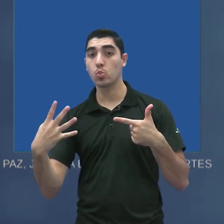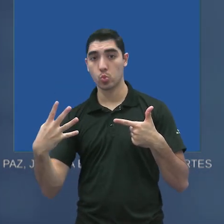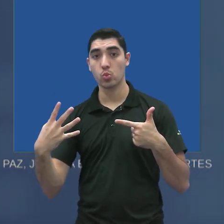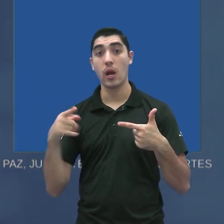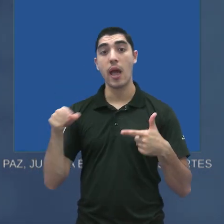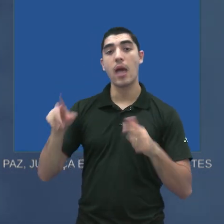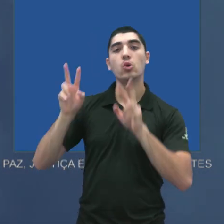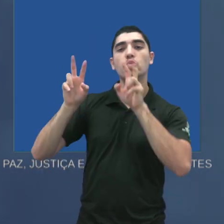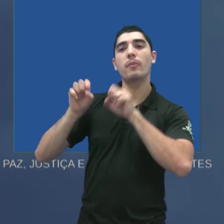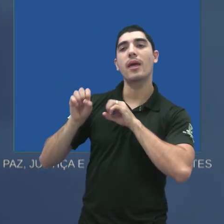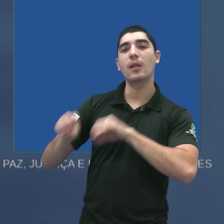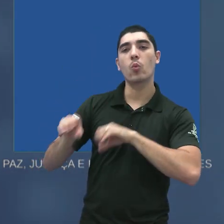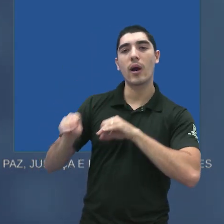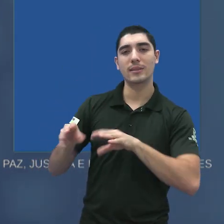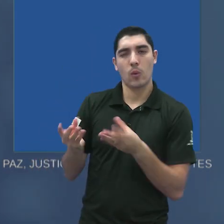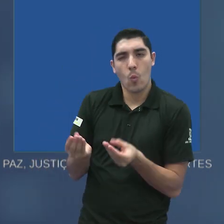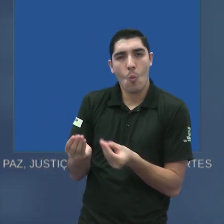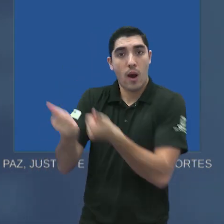de qualidade, com